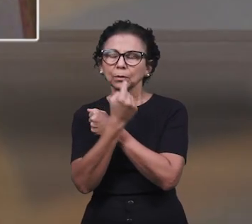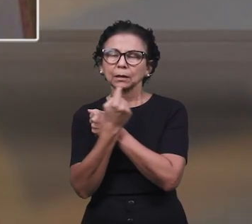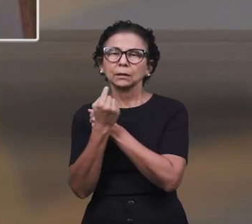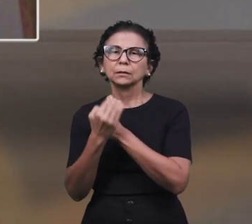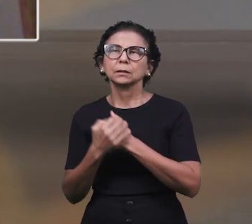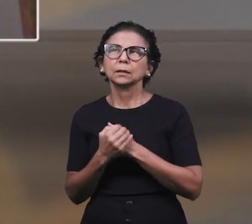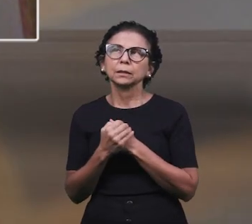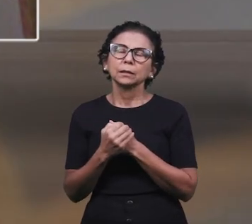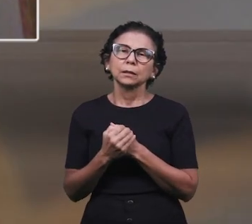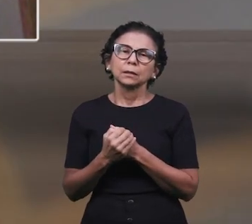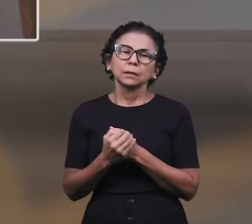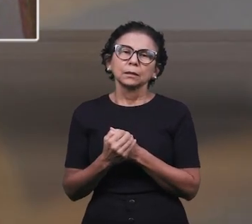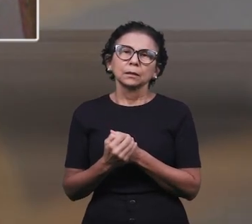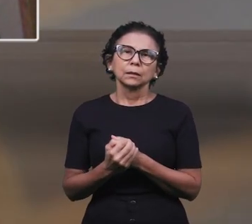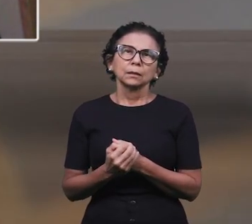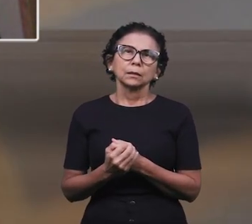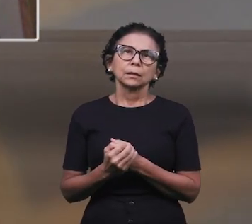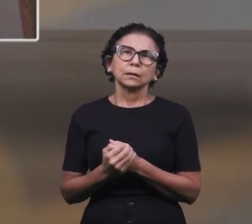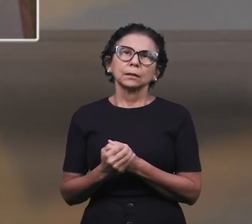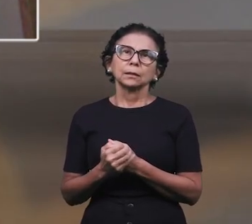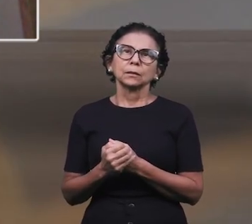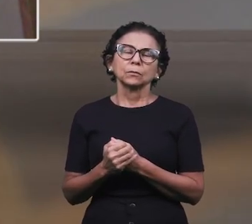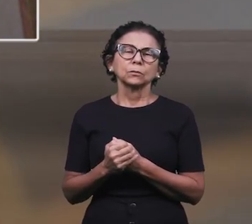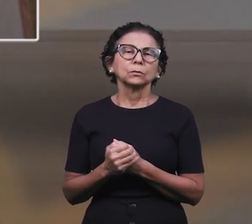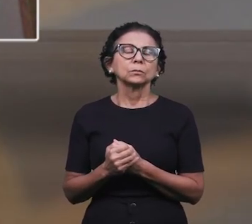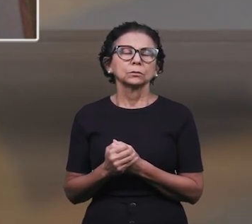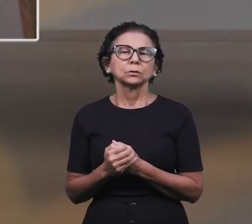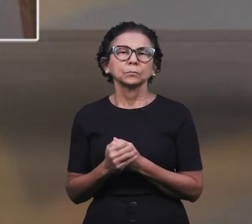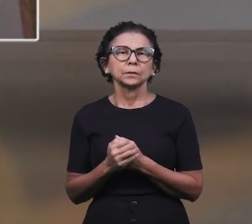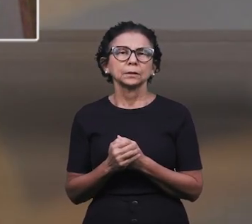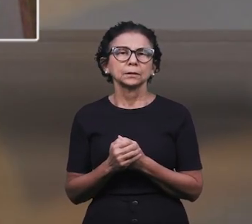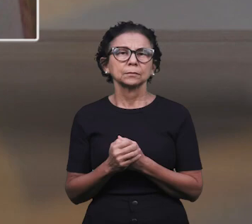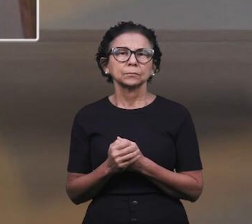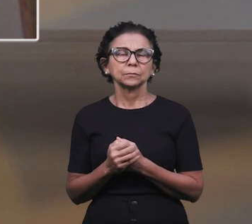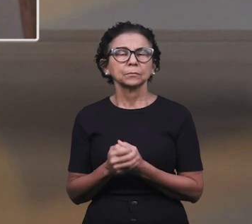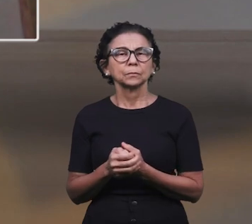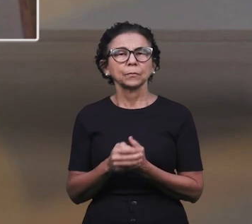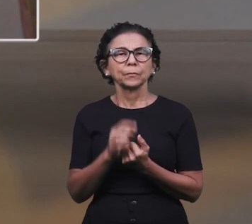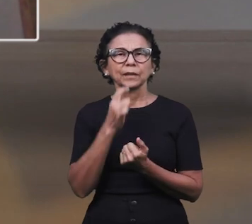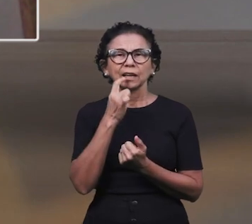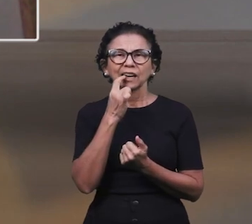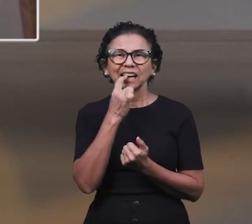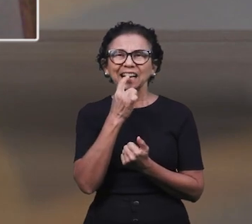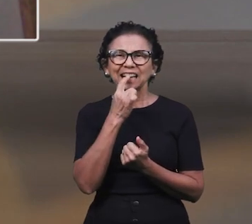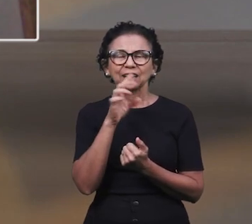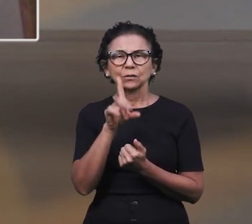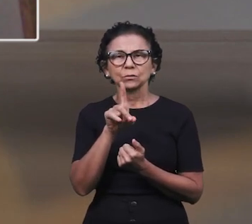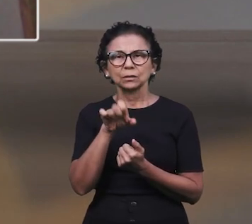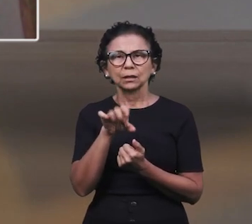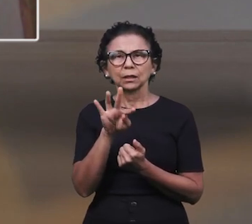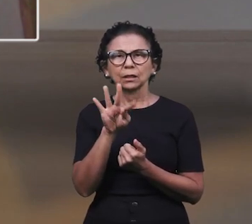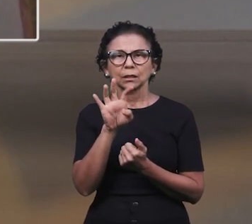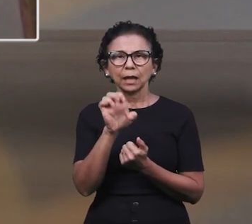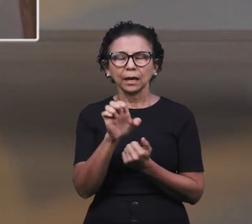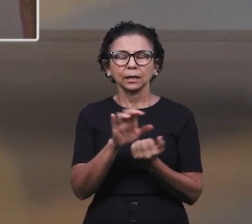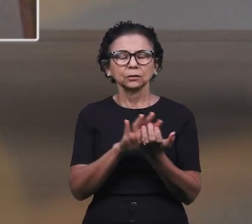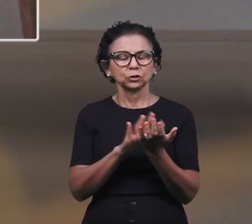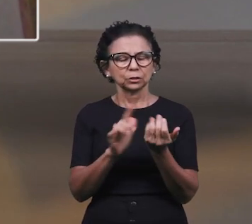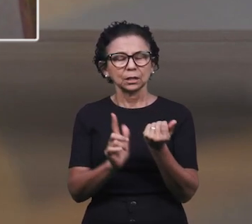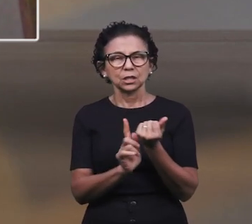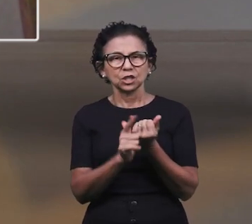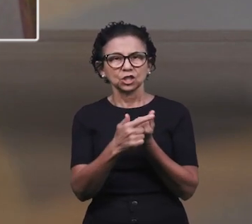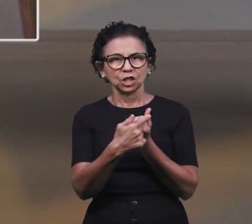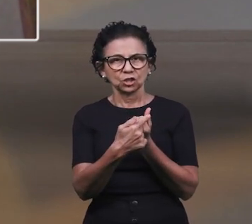como manter, através do tempo, a saúde, tanto da superfície dos dentes, da superfície